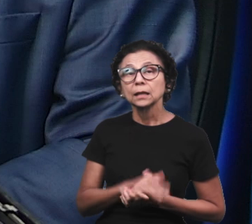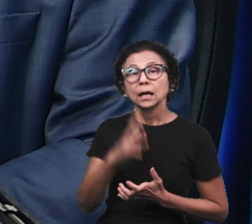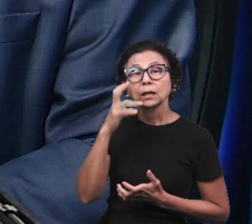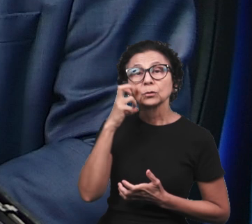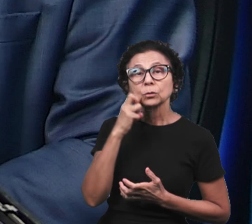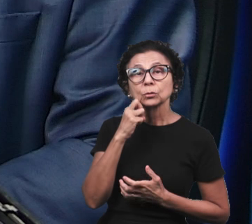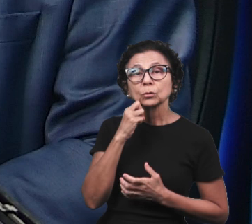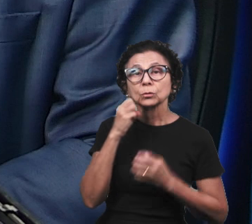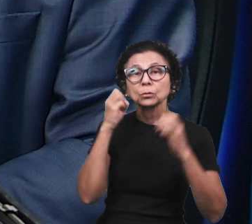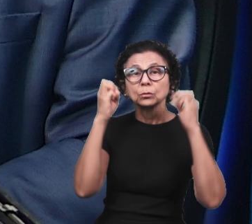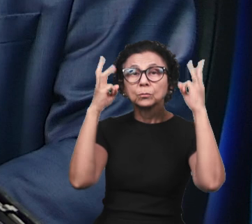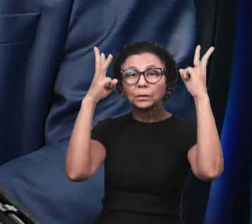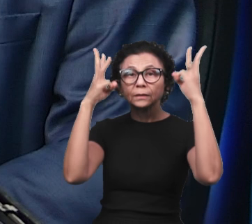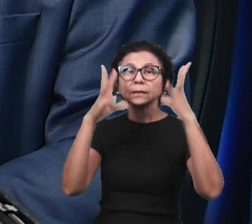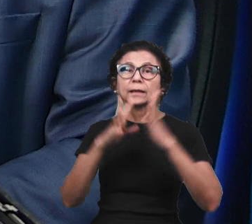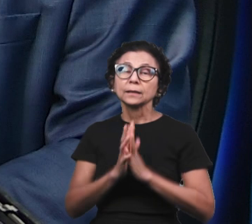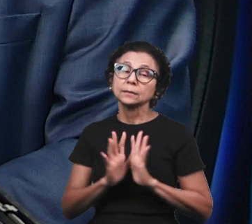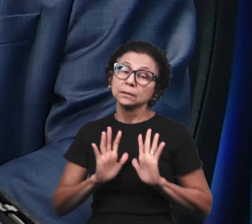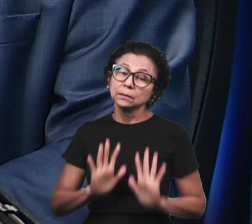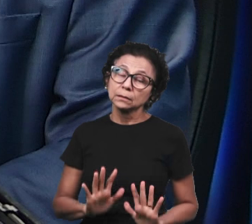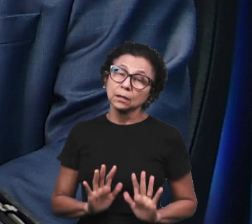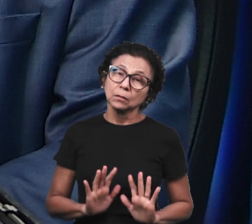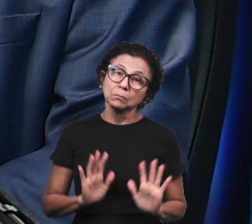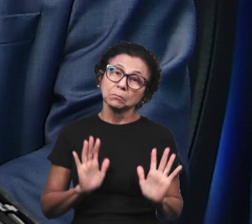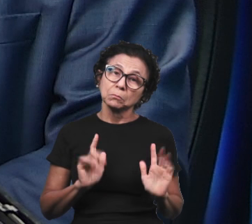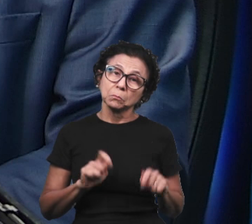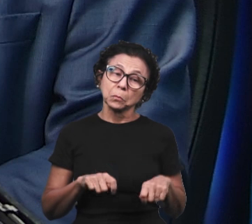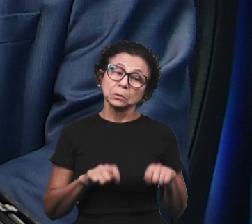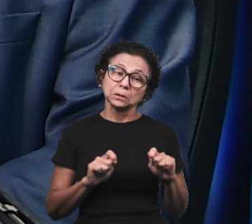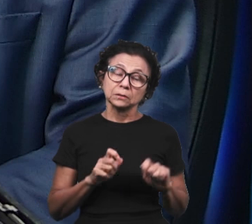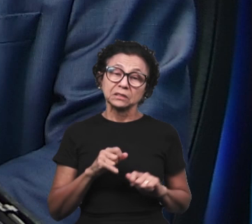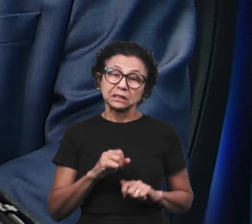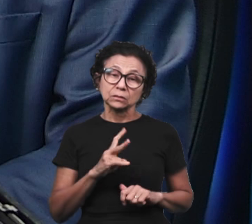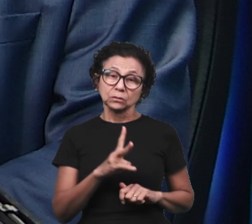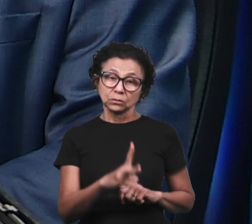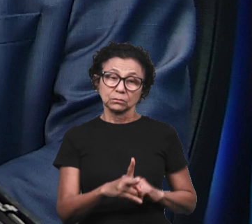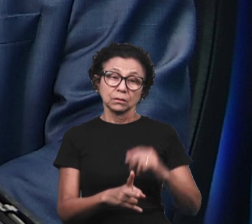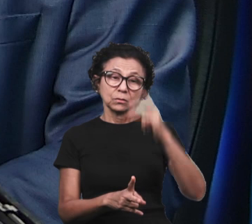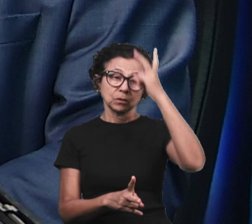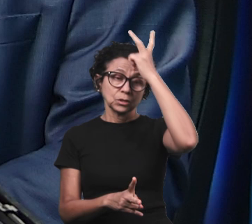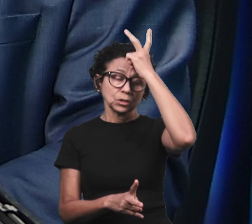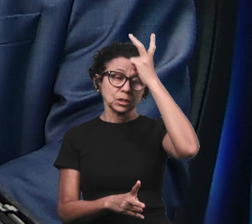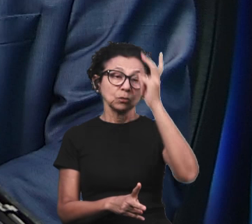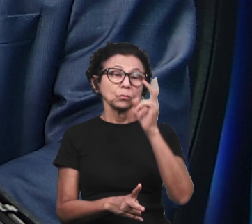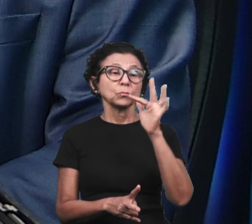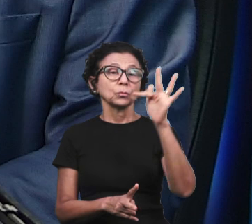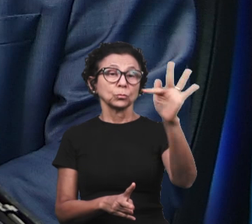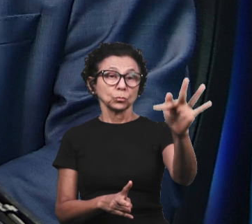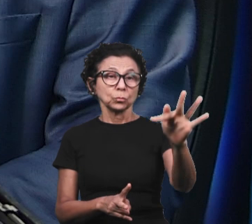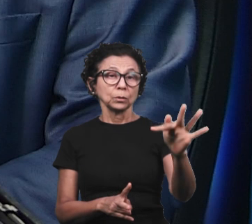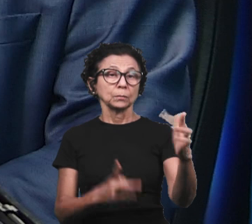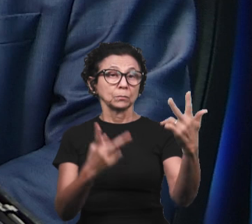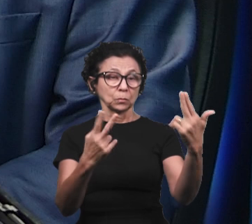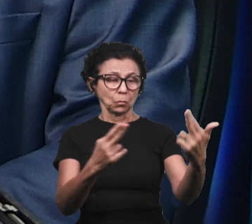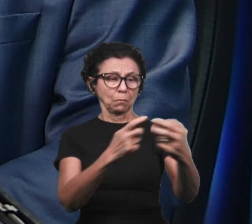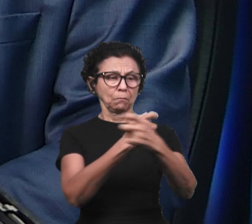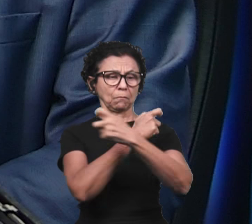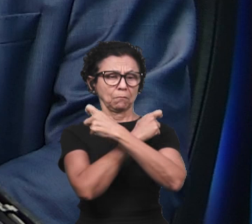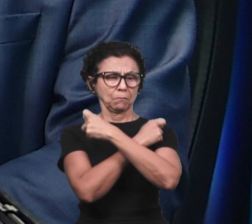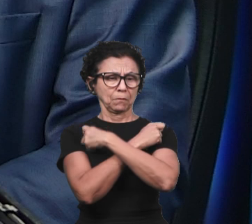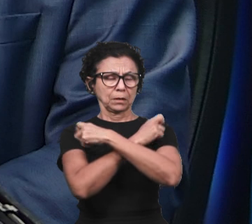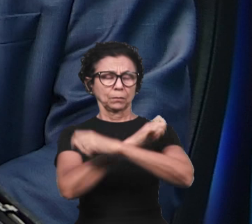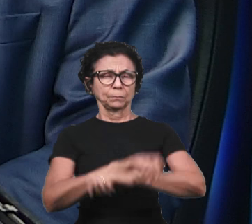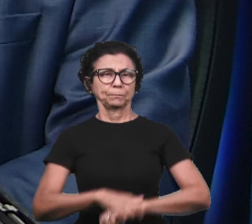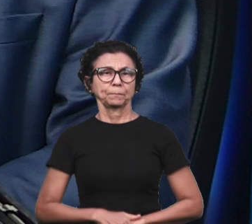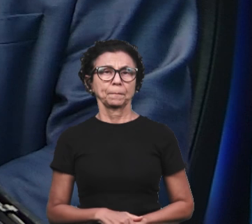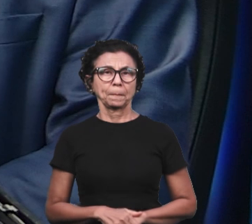potencial futuro faraó. Então ele vivia no palácio, mas a família